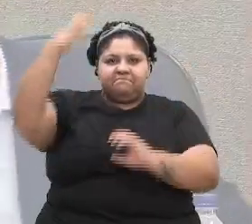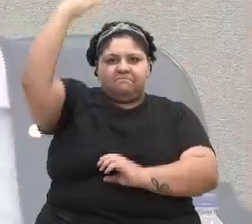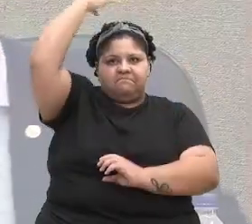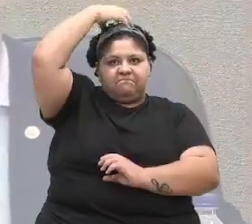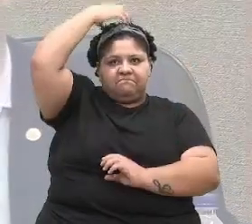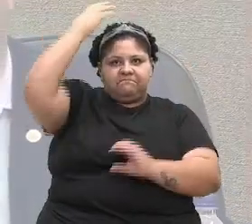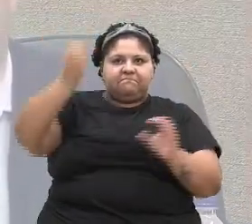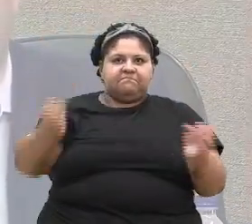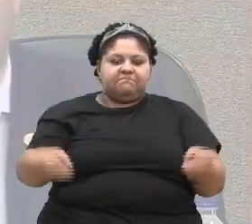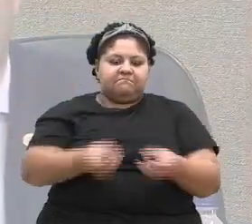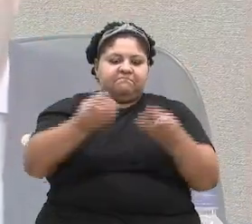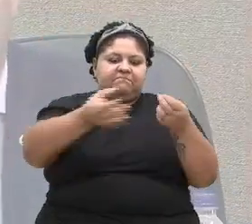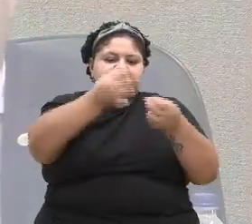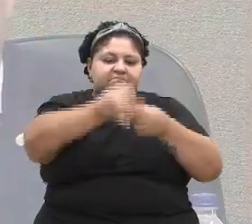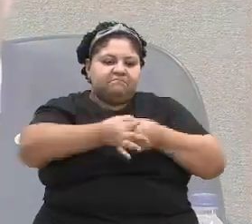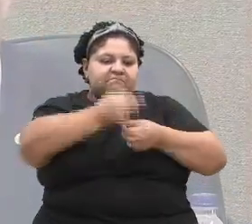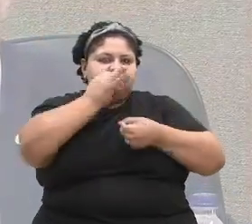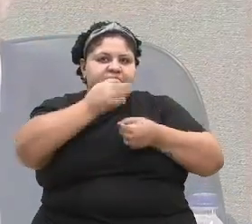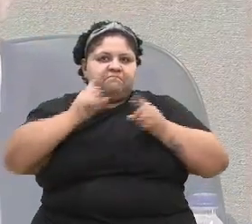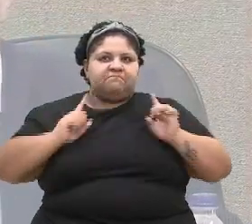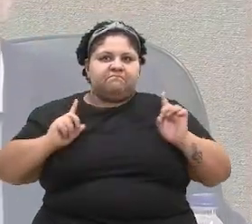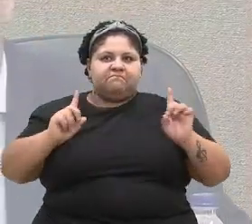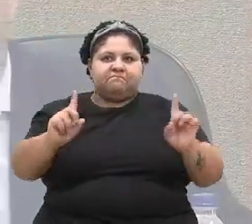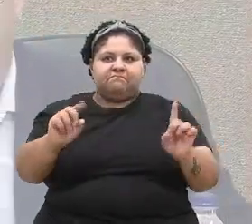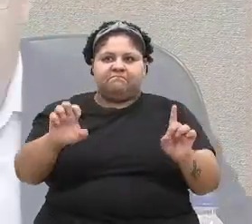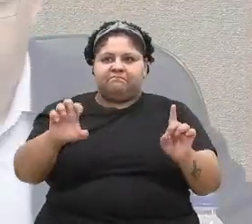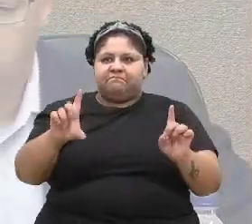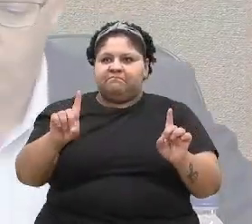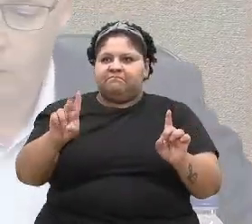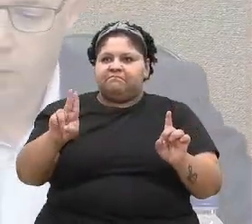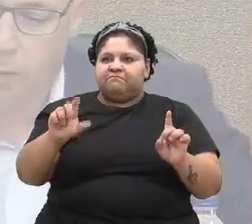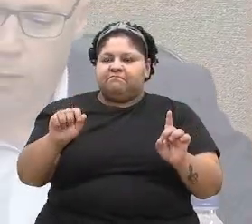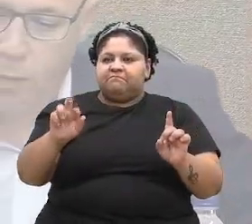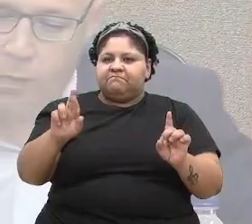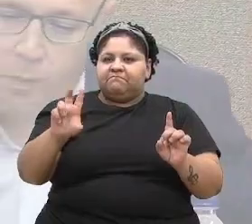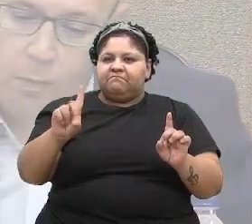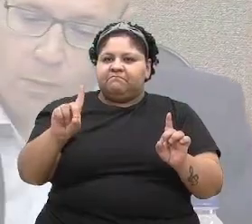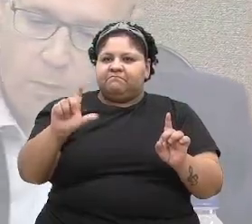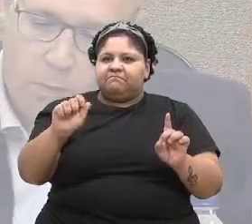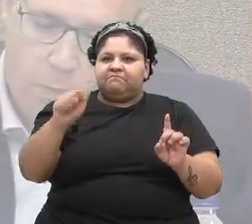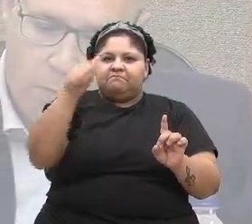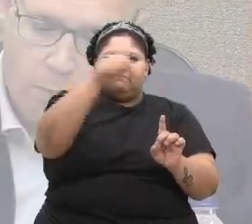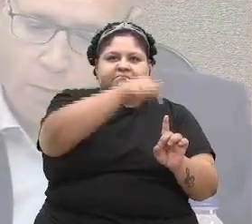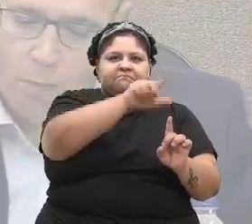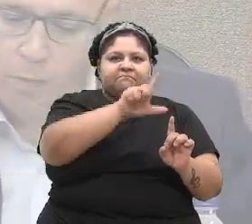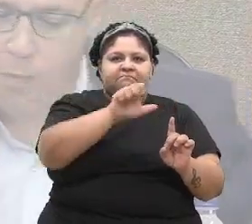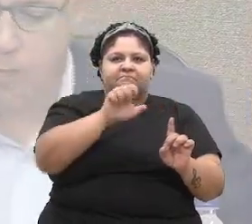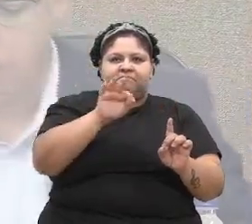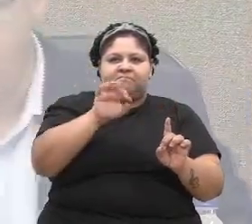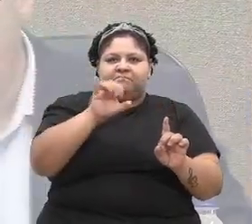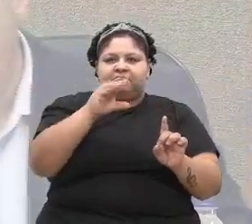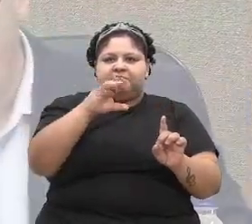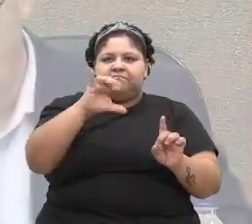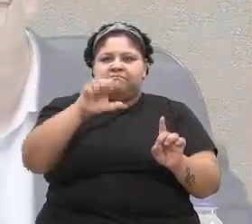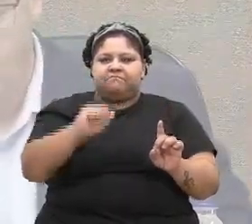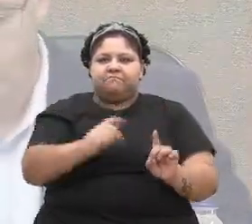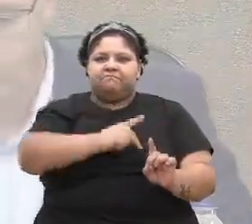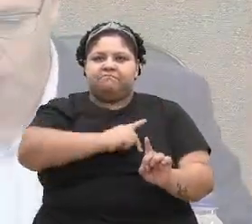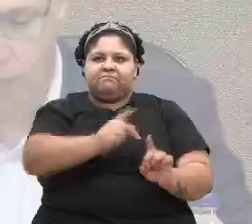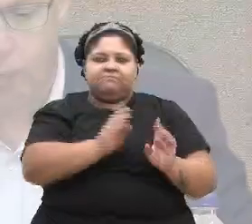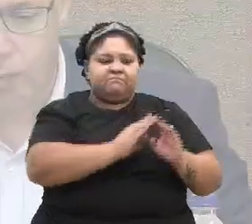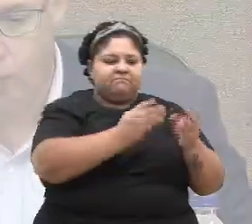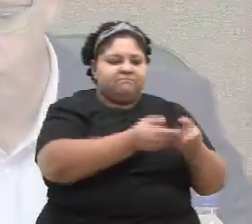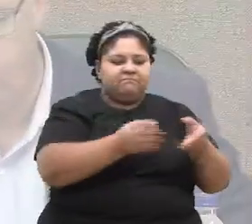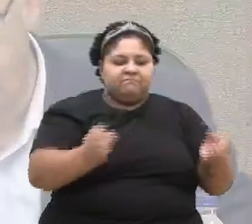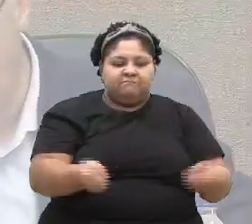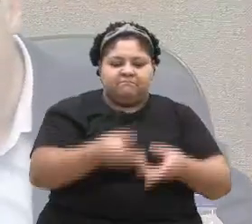da Uva, Lisandra Quinali, à princesa Eduarda Rosarim e à princesa Letícia, ao presidente da Comissão da